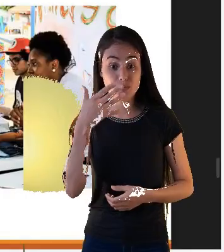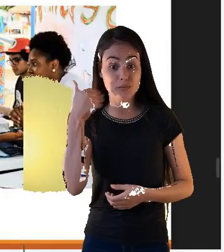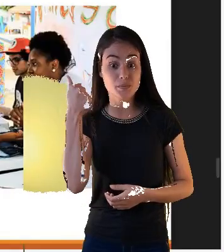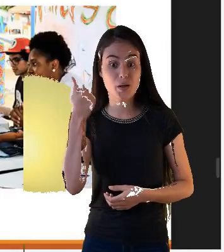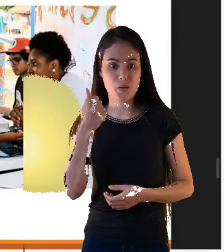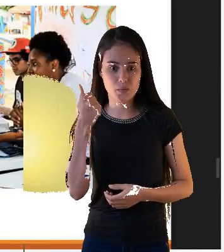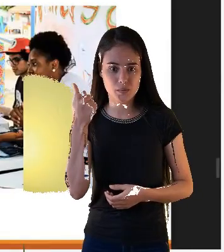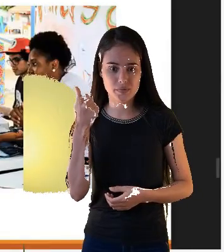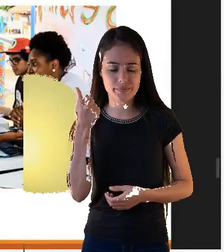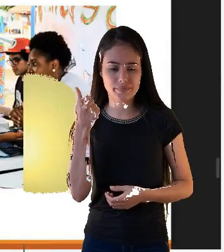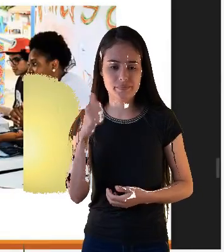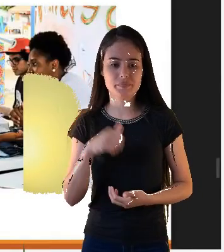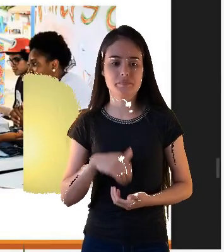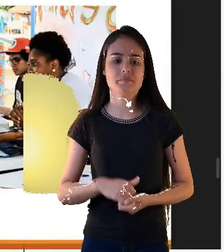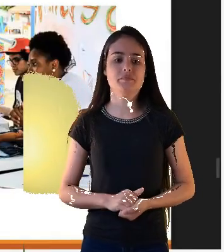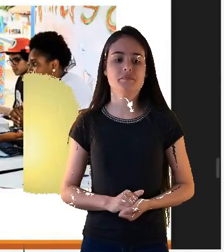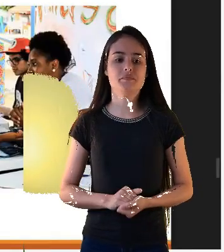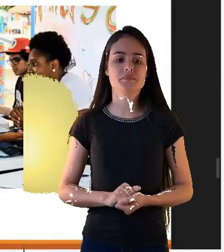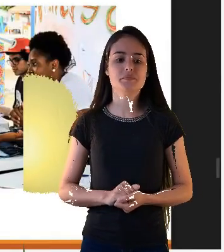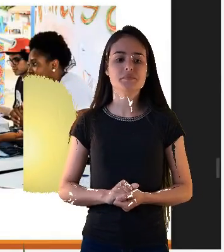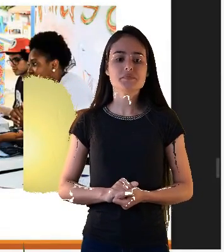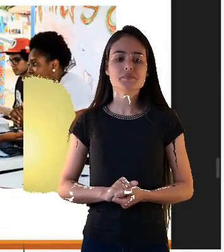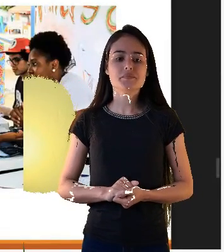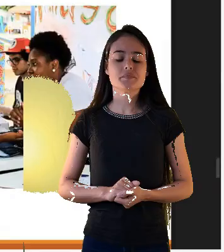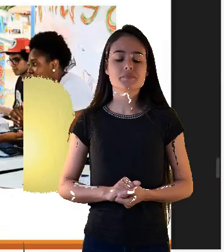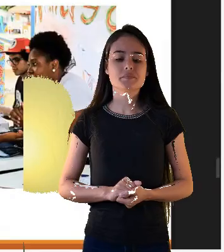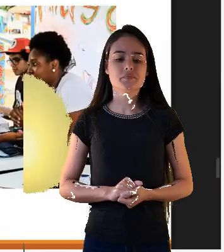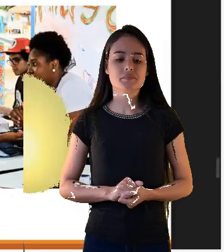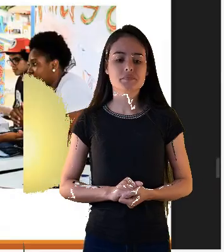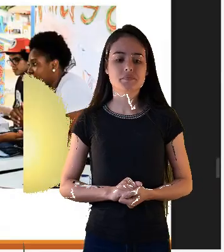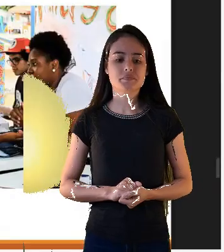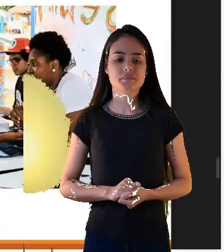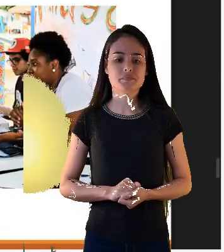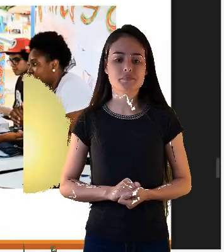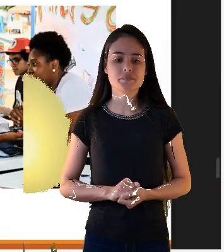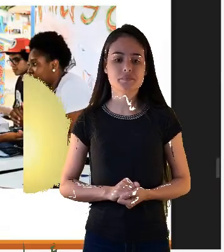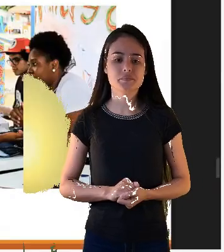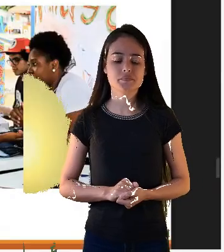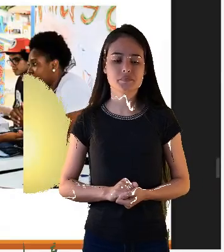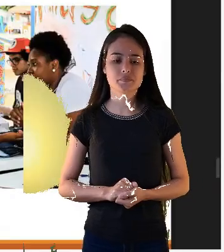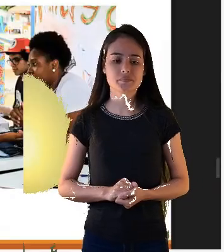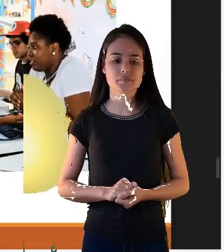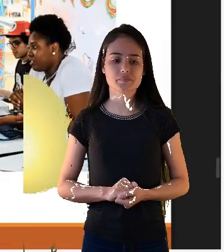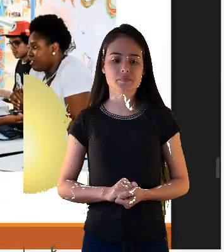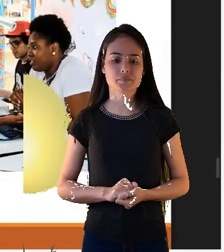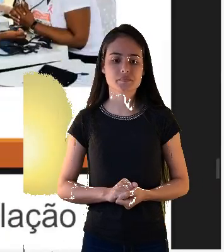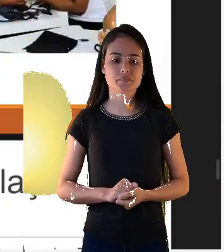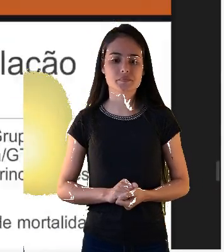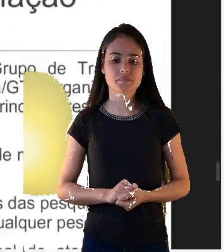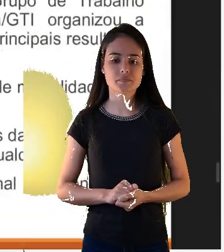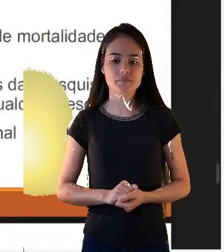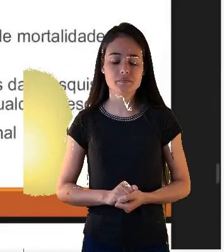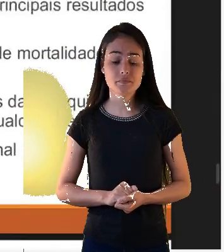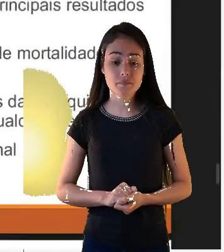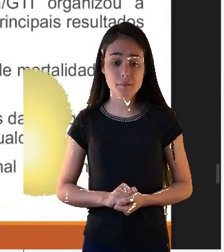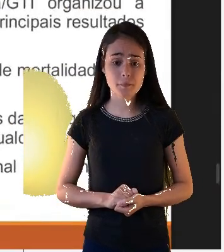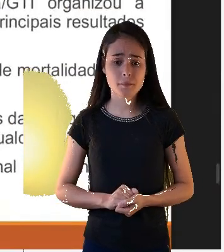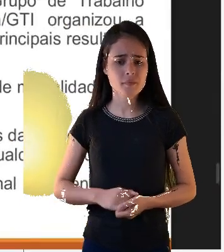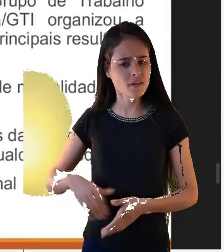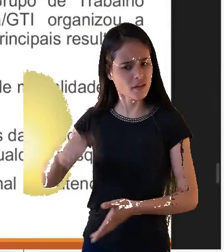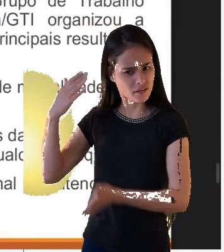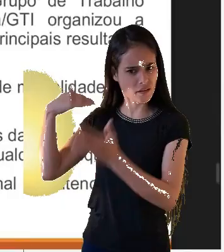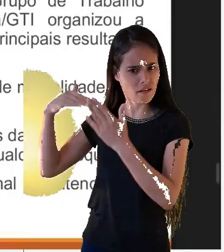pensar ações voltadas para a saúde da mulher. Pode ir, pode passar.